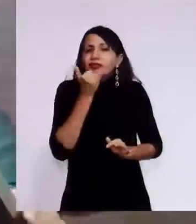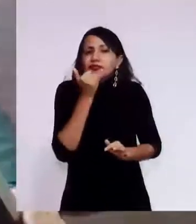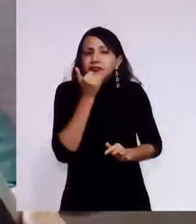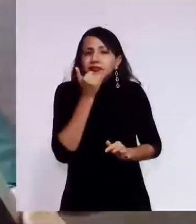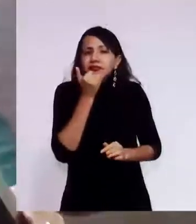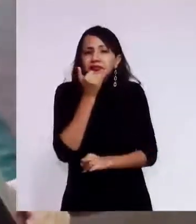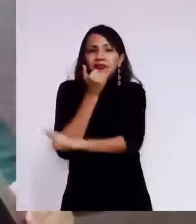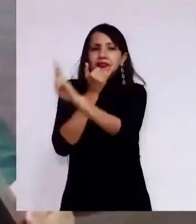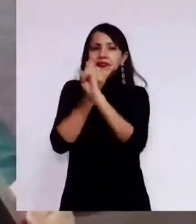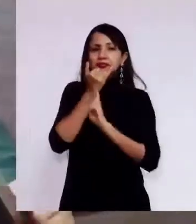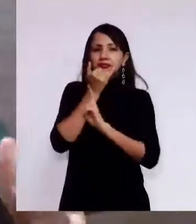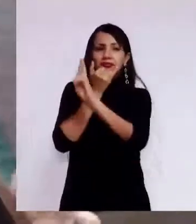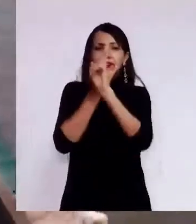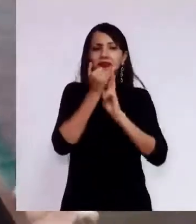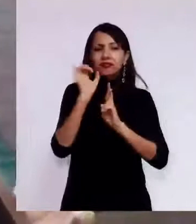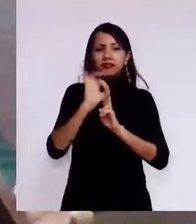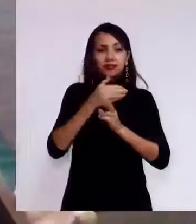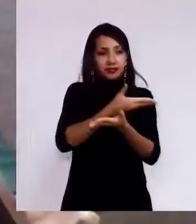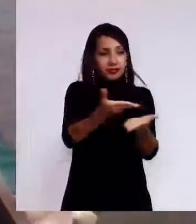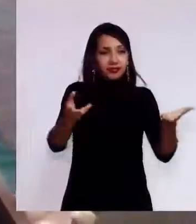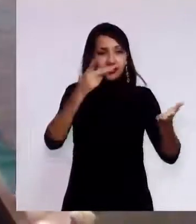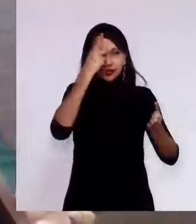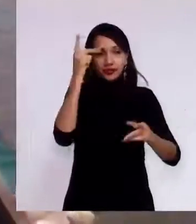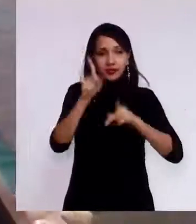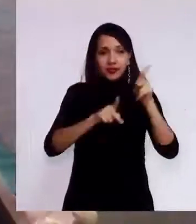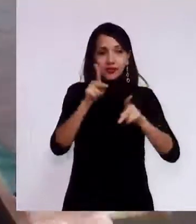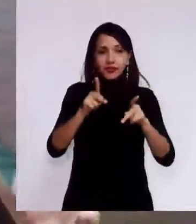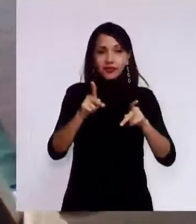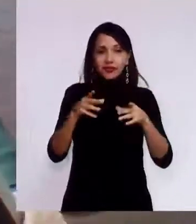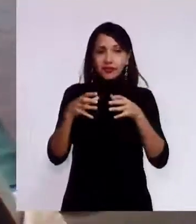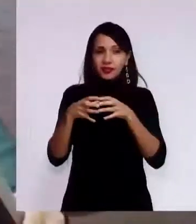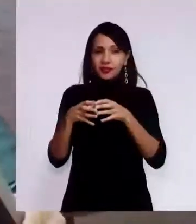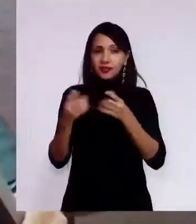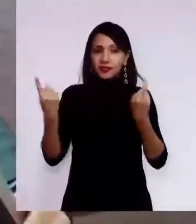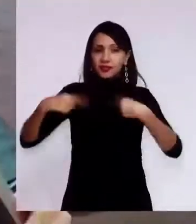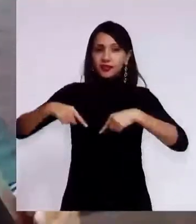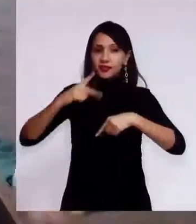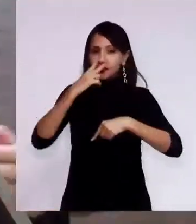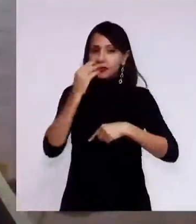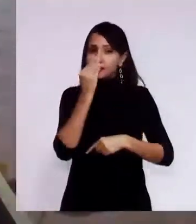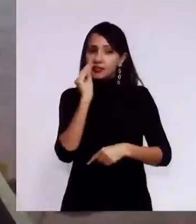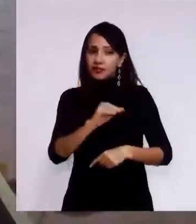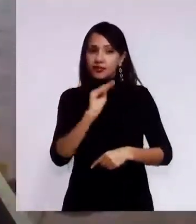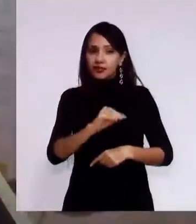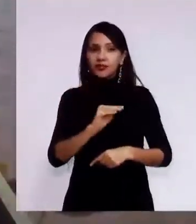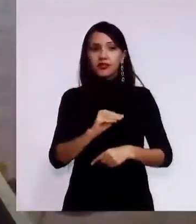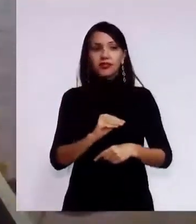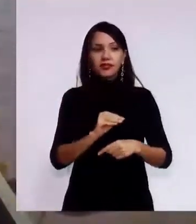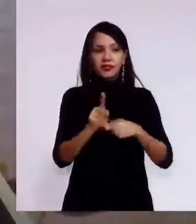dar as respostas para a população. Por que não dar resposta para a oposição? Simplesmente é ignorar a população.